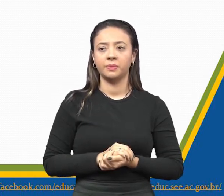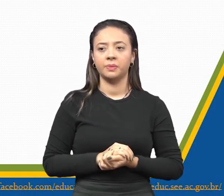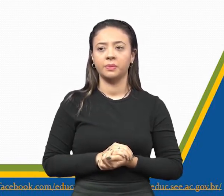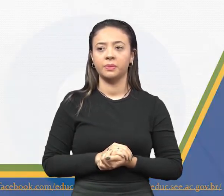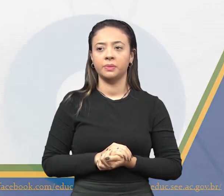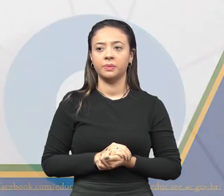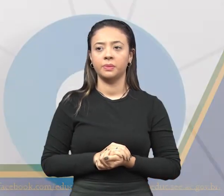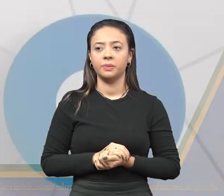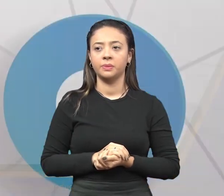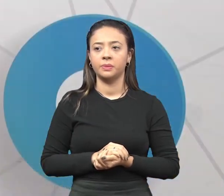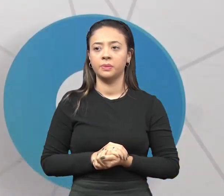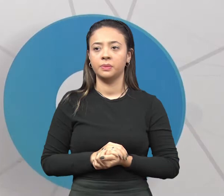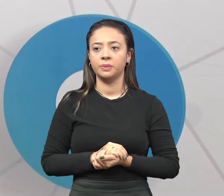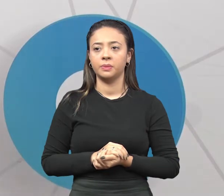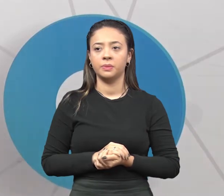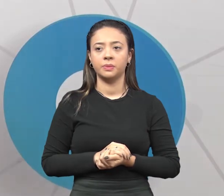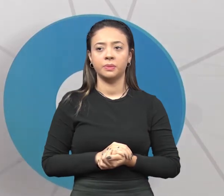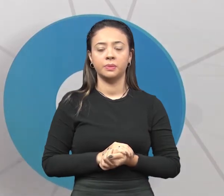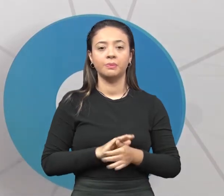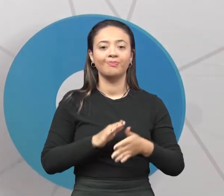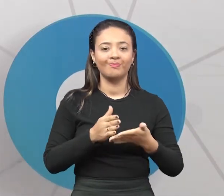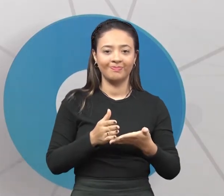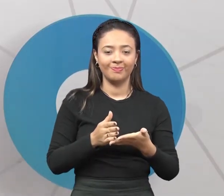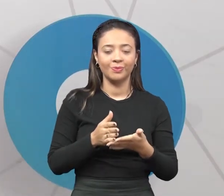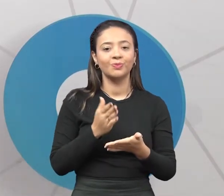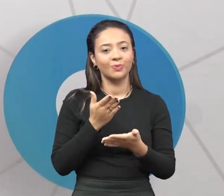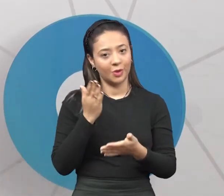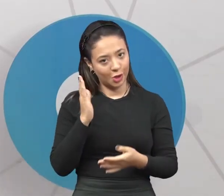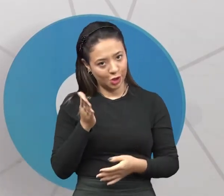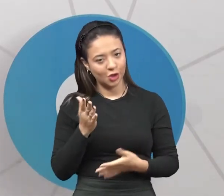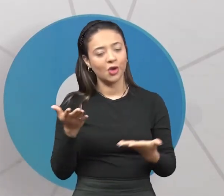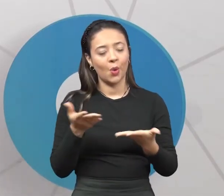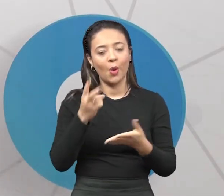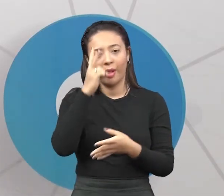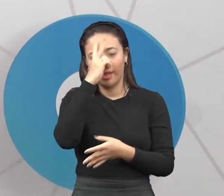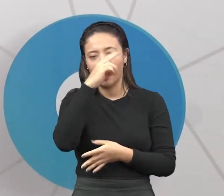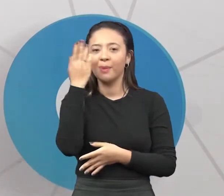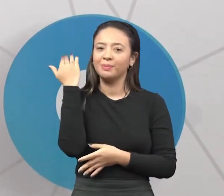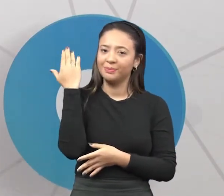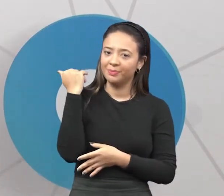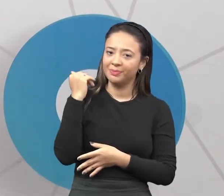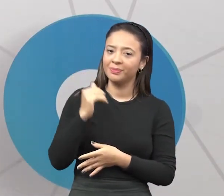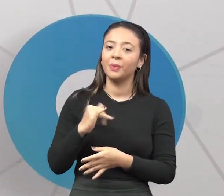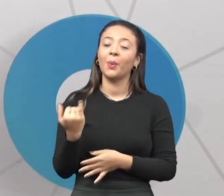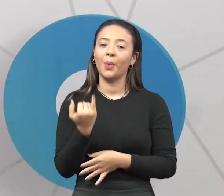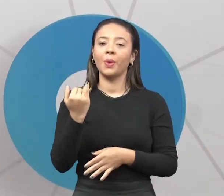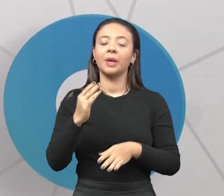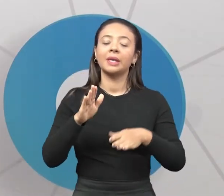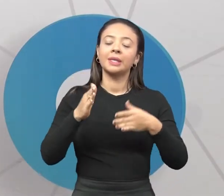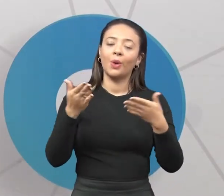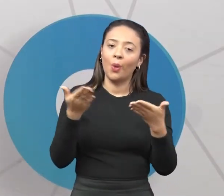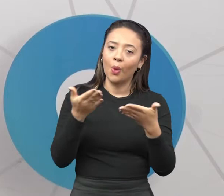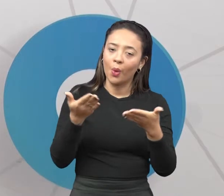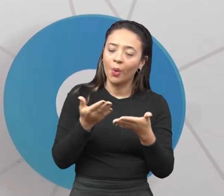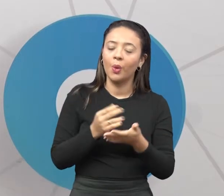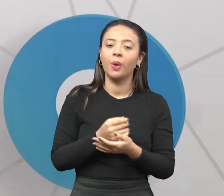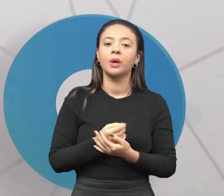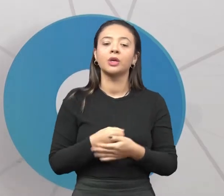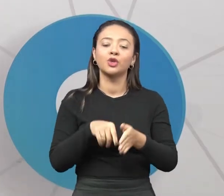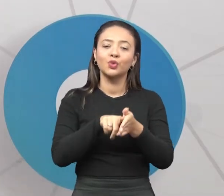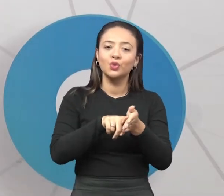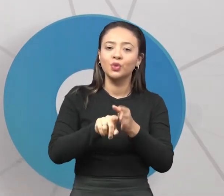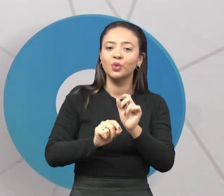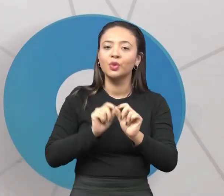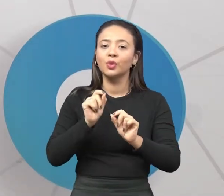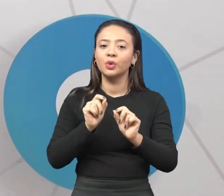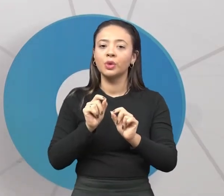Bom, agora que já relembramos esses pontos importantes, nós vamos realizar um estudo de caso